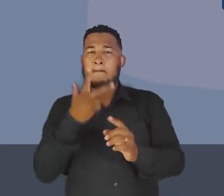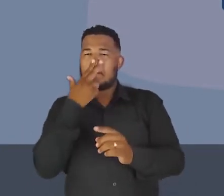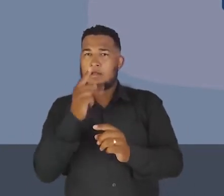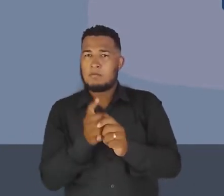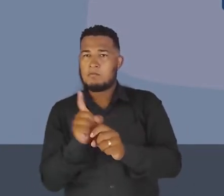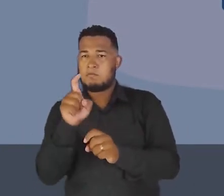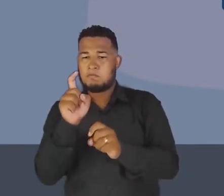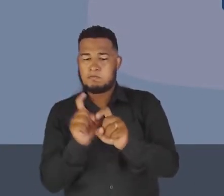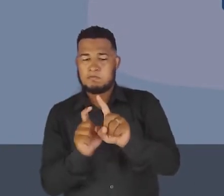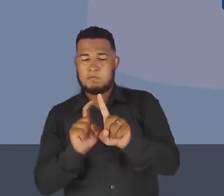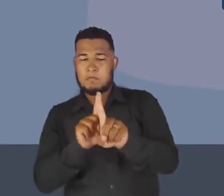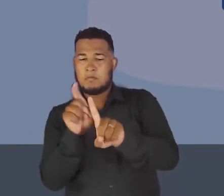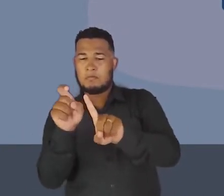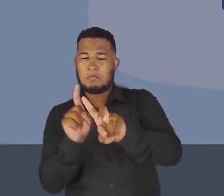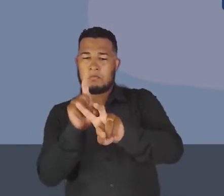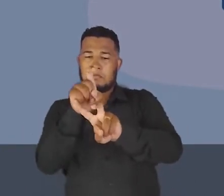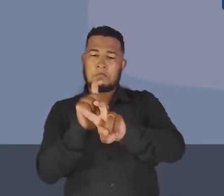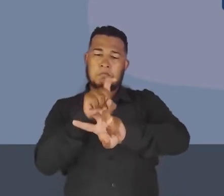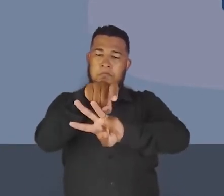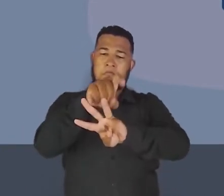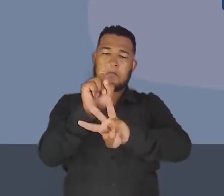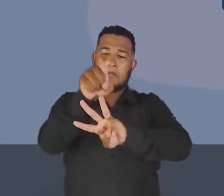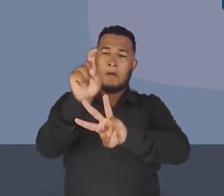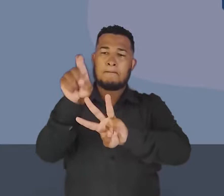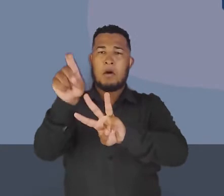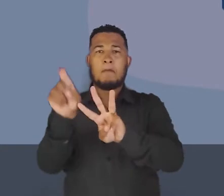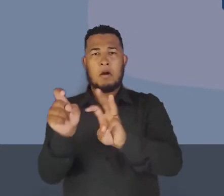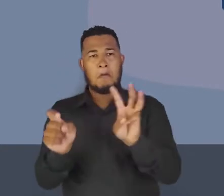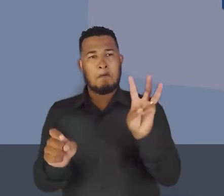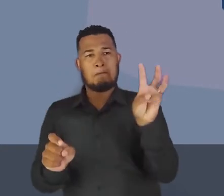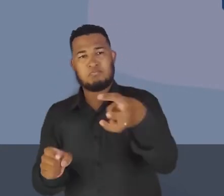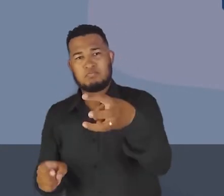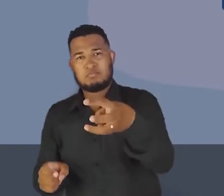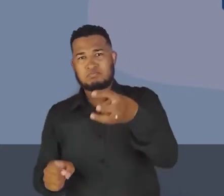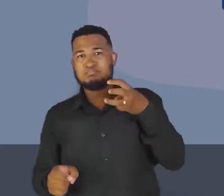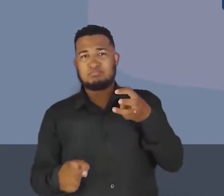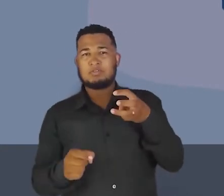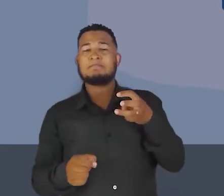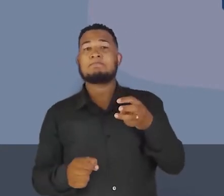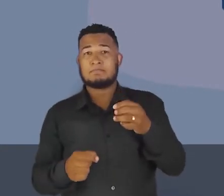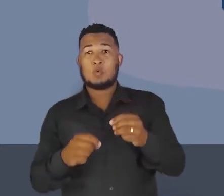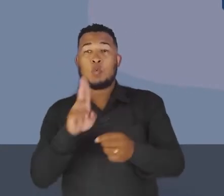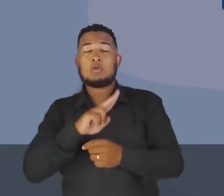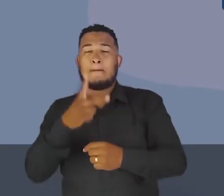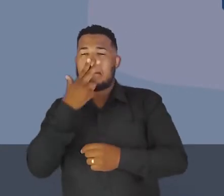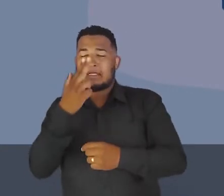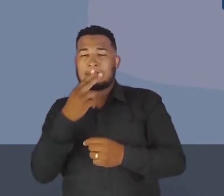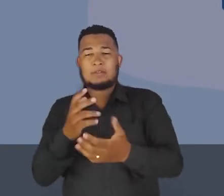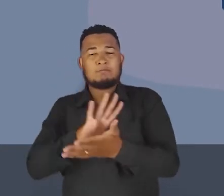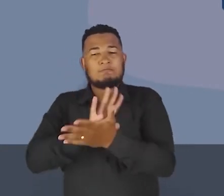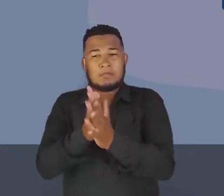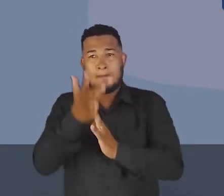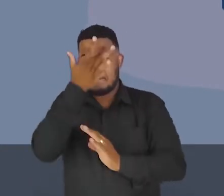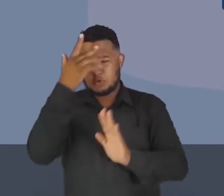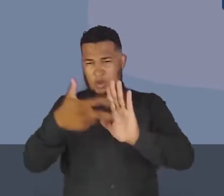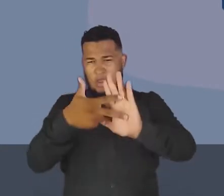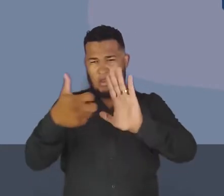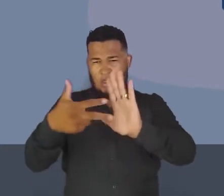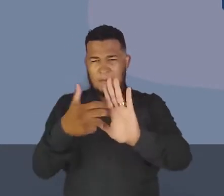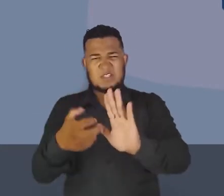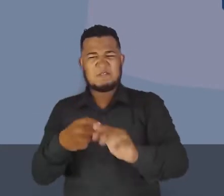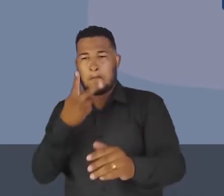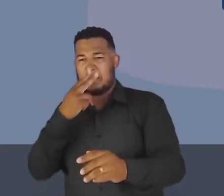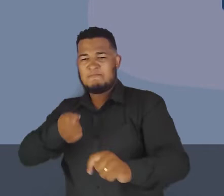constituído de 3 ganchos, e ele era utilizado pelos romanos, pelos soldados romanos, para torturar os criminosos.